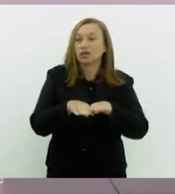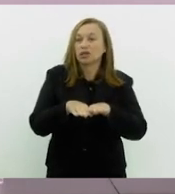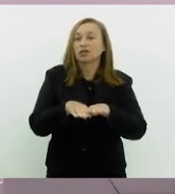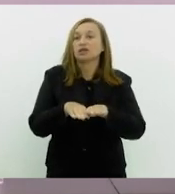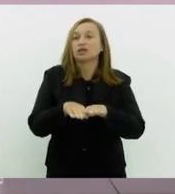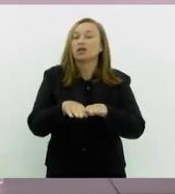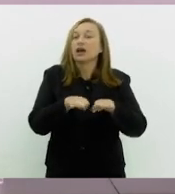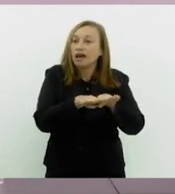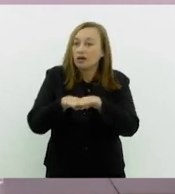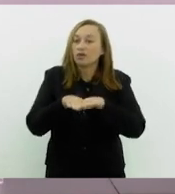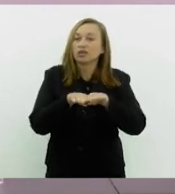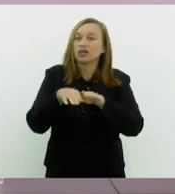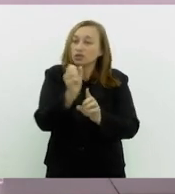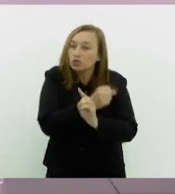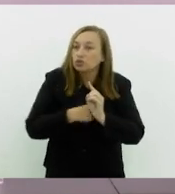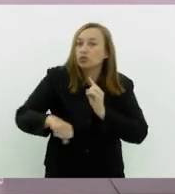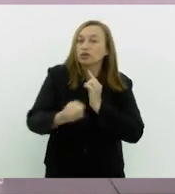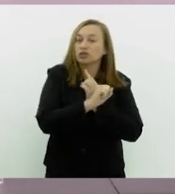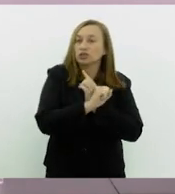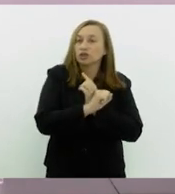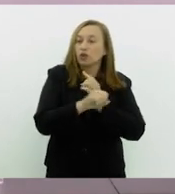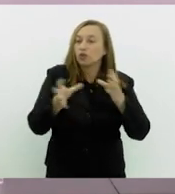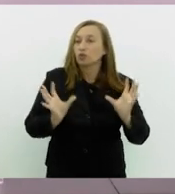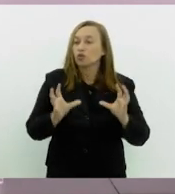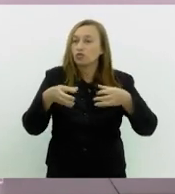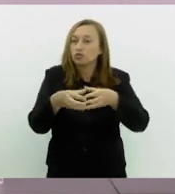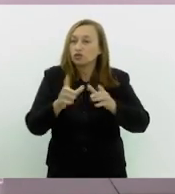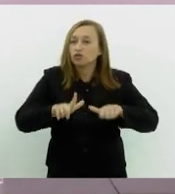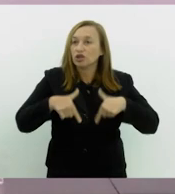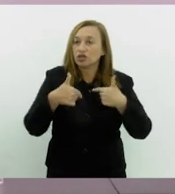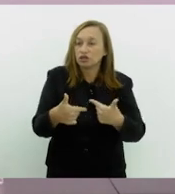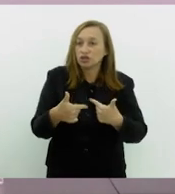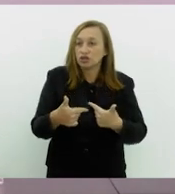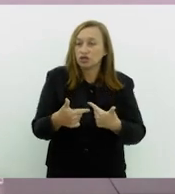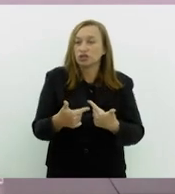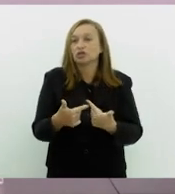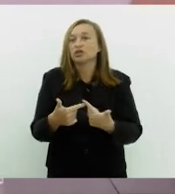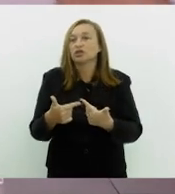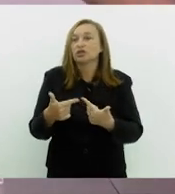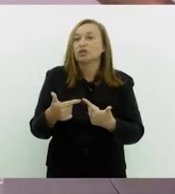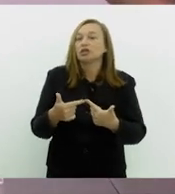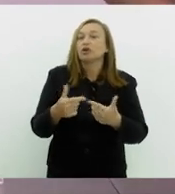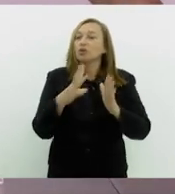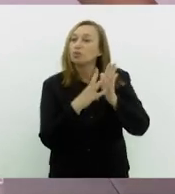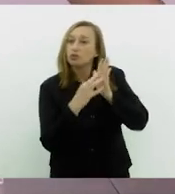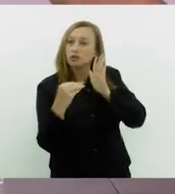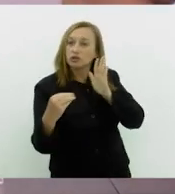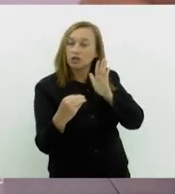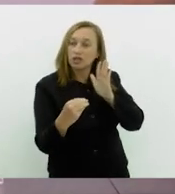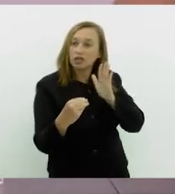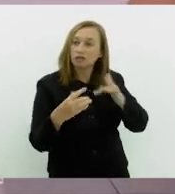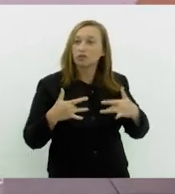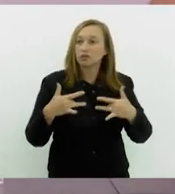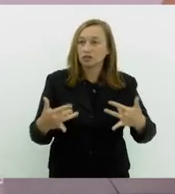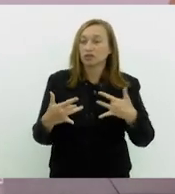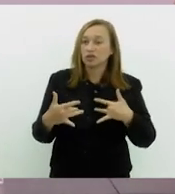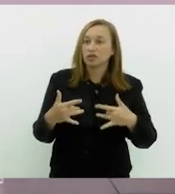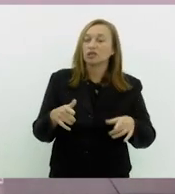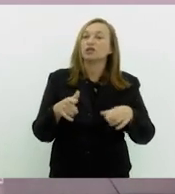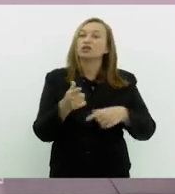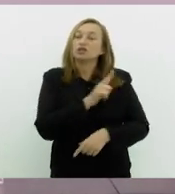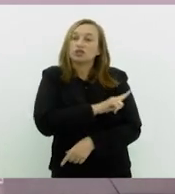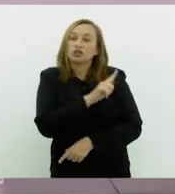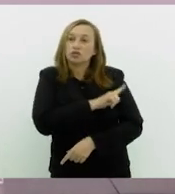da igualdade social, com um conjunto de ações e medidas para um modelo solidário de gestão das tarefas